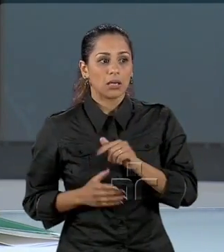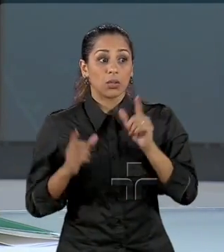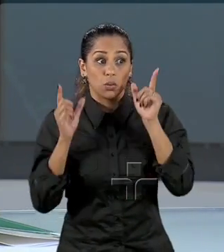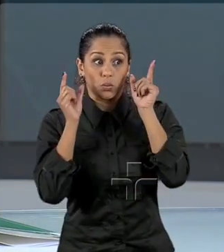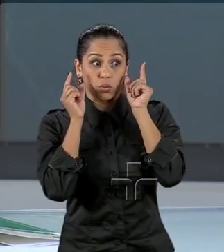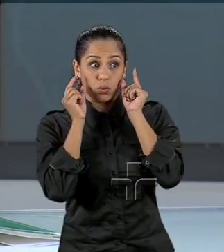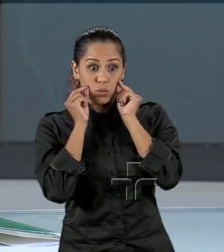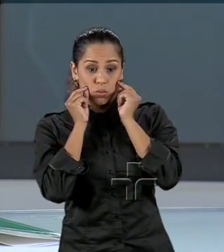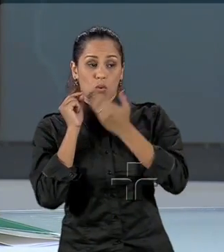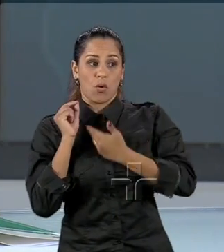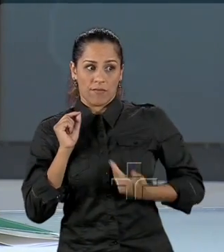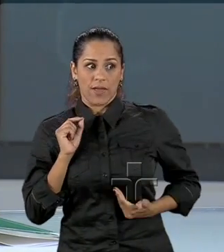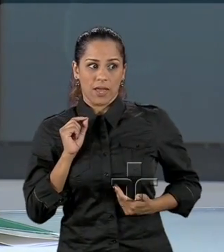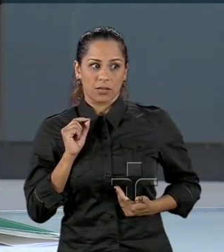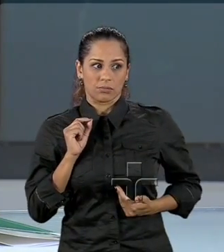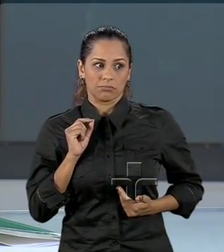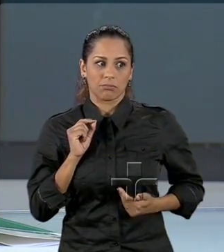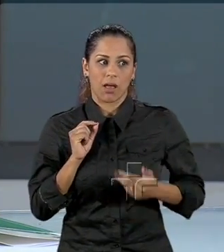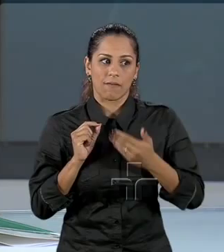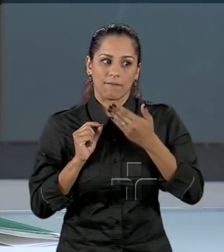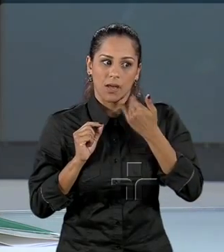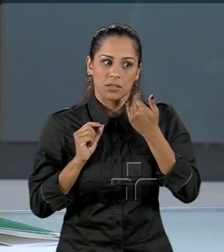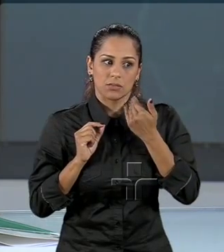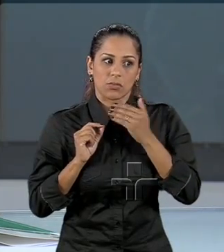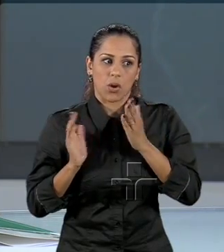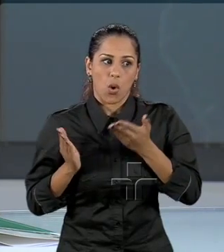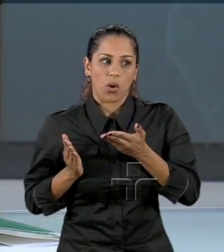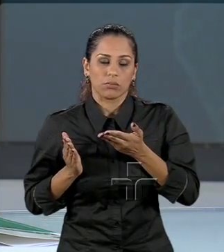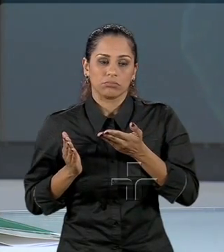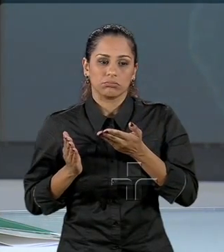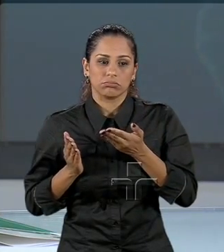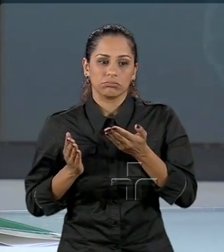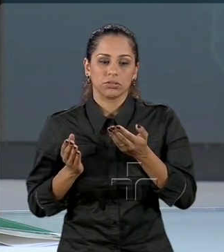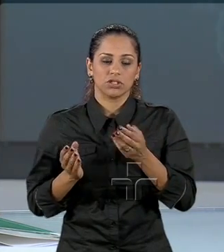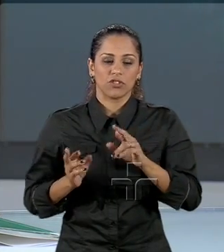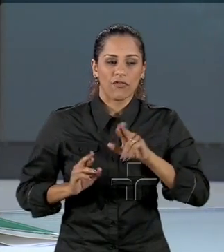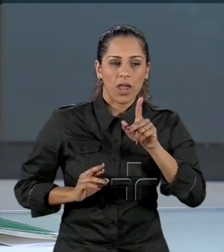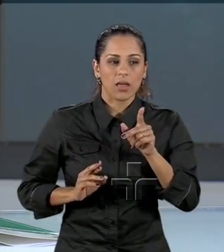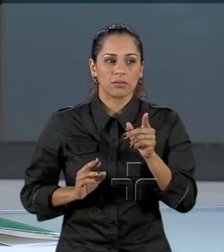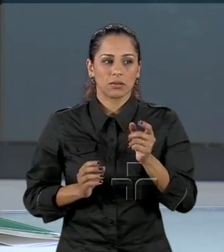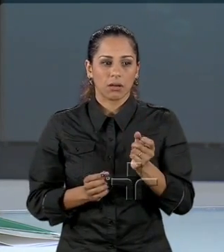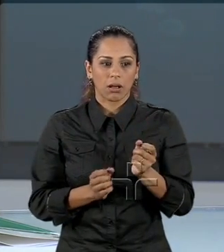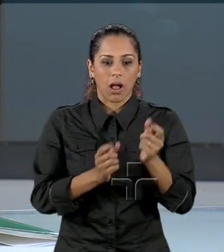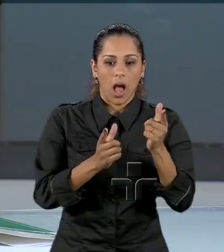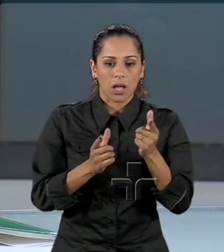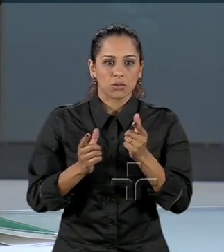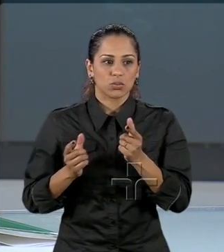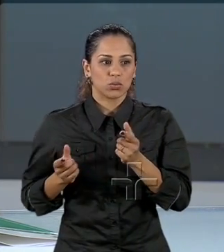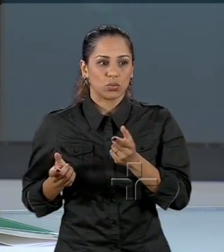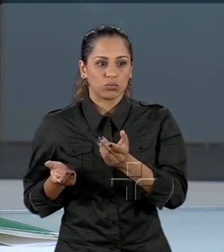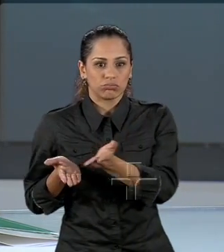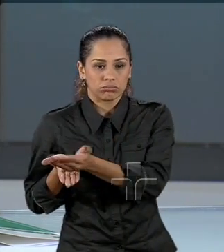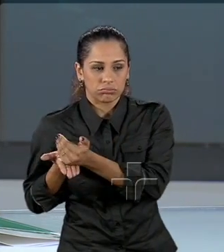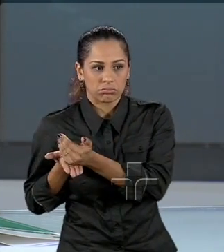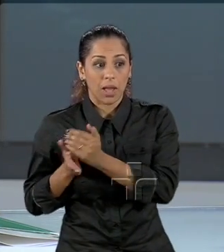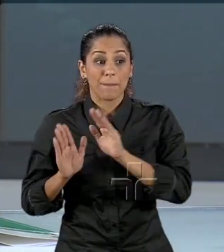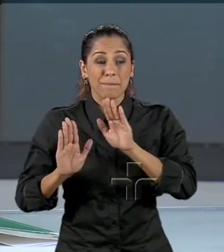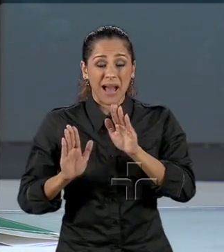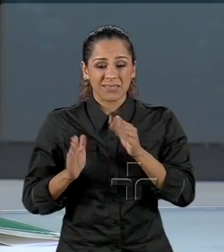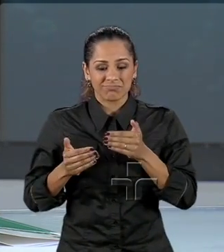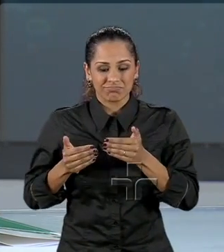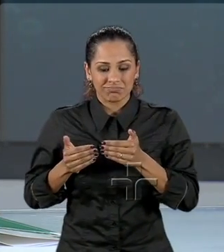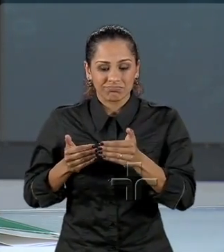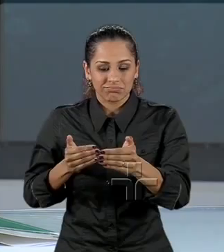entre receita e despesa pública. Mas numa época de crise é preciso ressignificar as